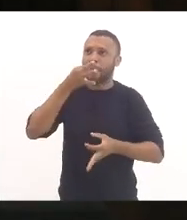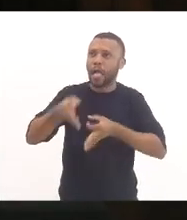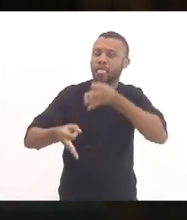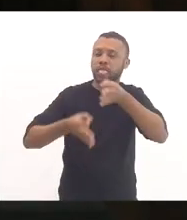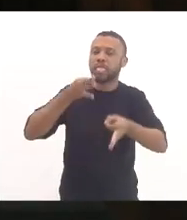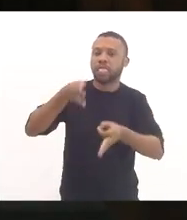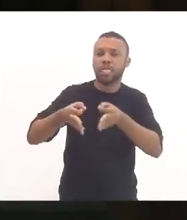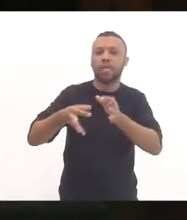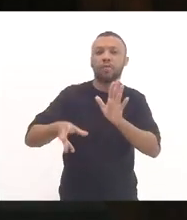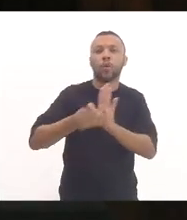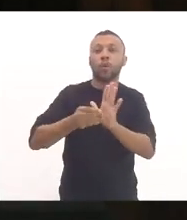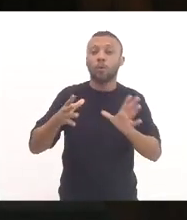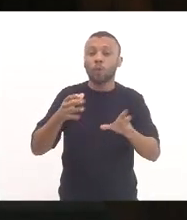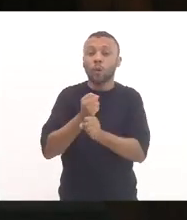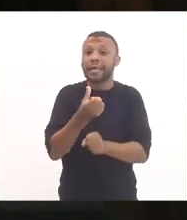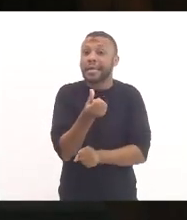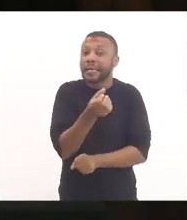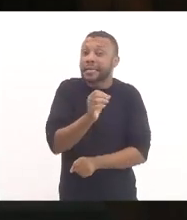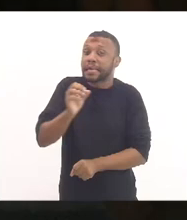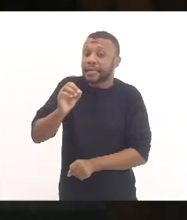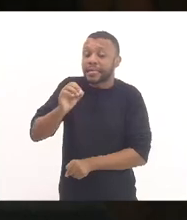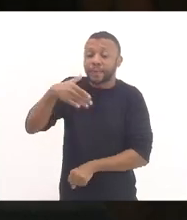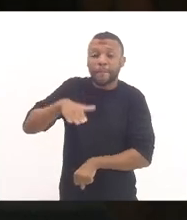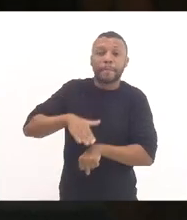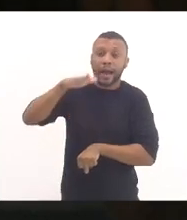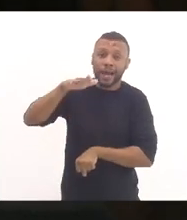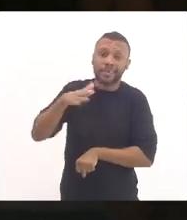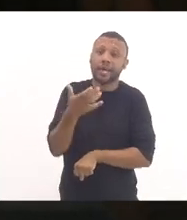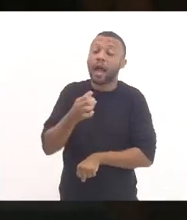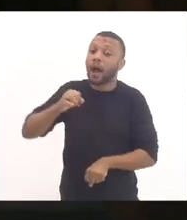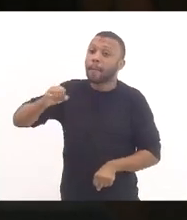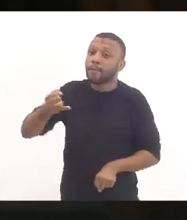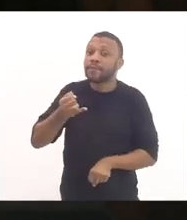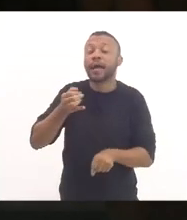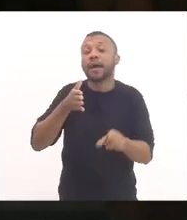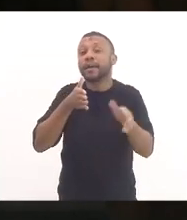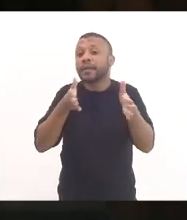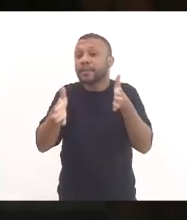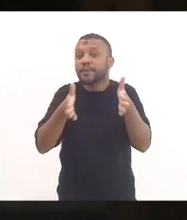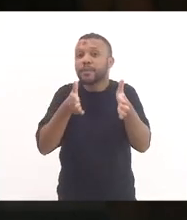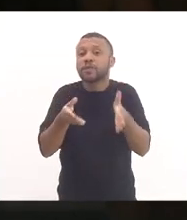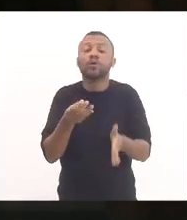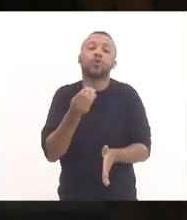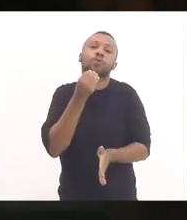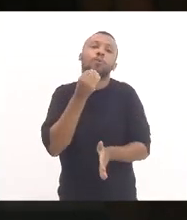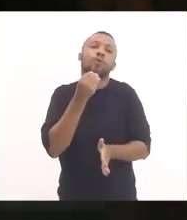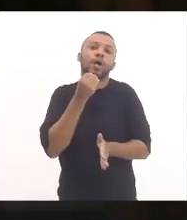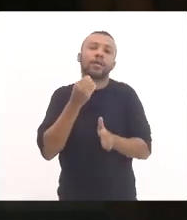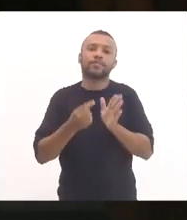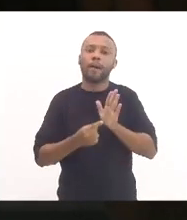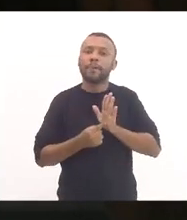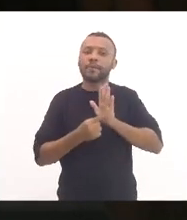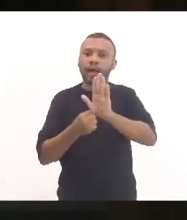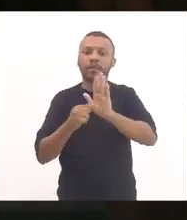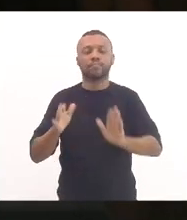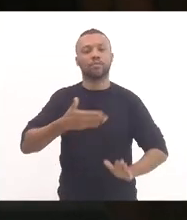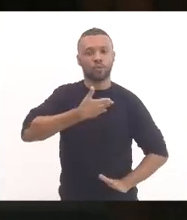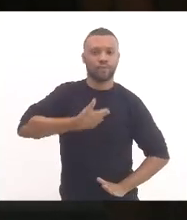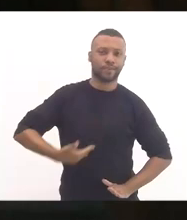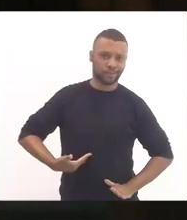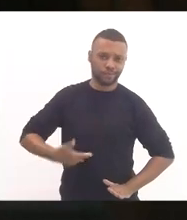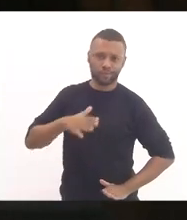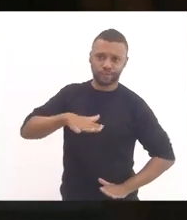queremos de fato é aproveitarmos essa janela de oportunidade que foi apresentada pelo Governador